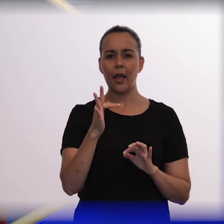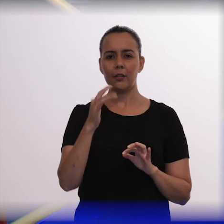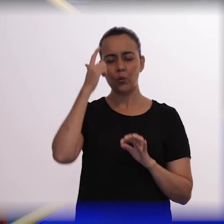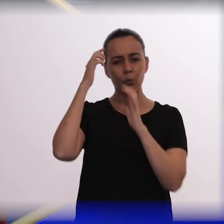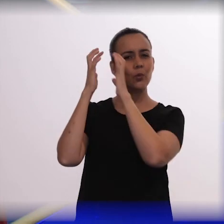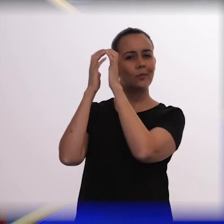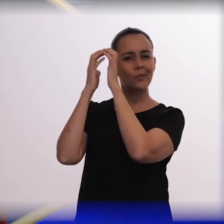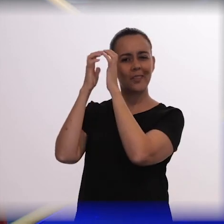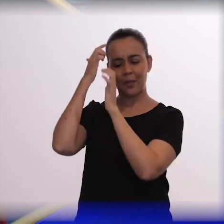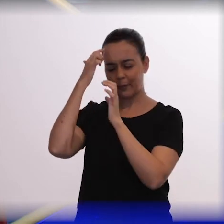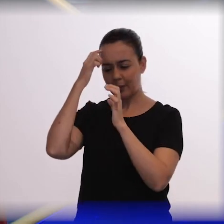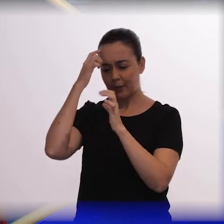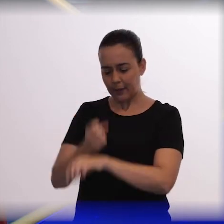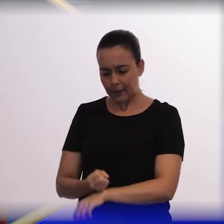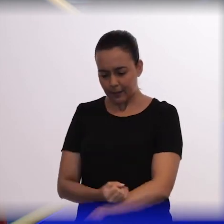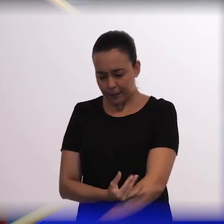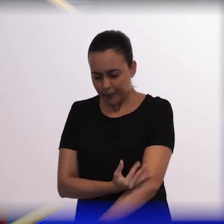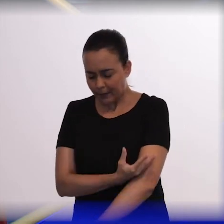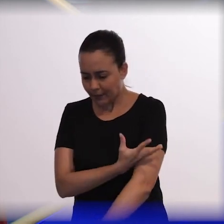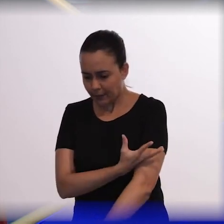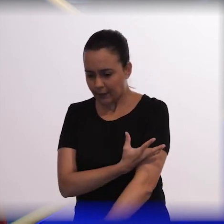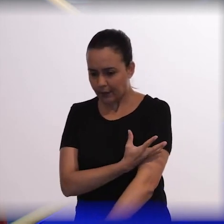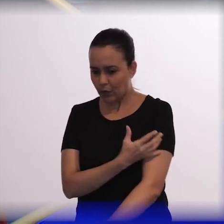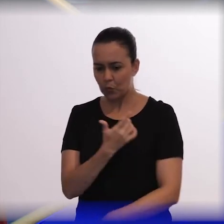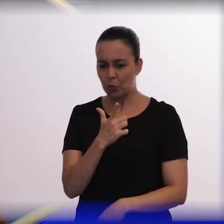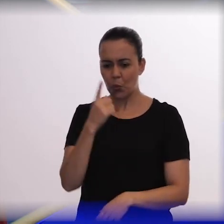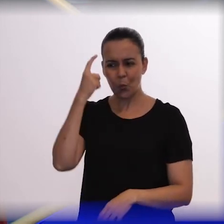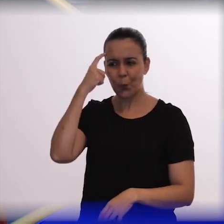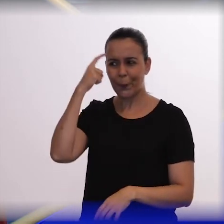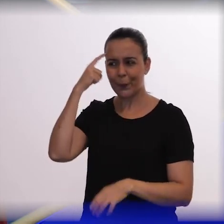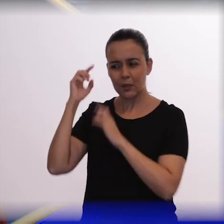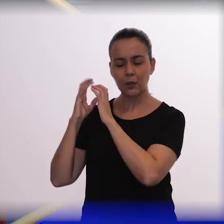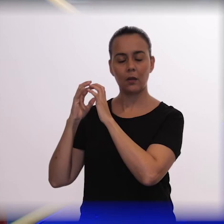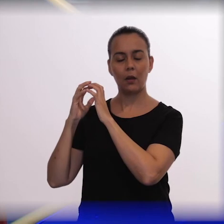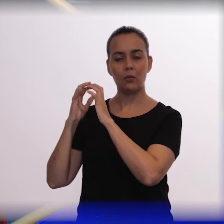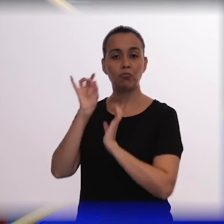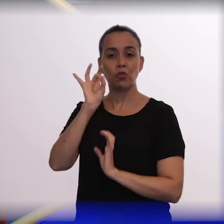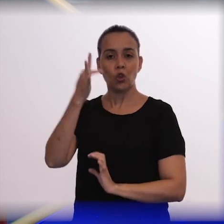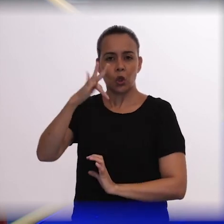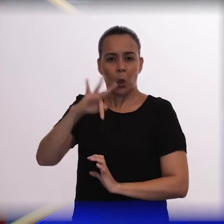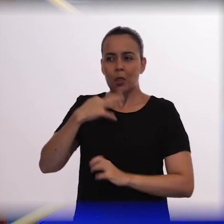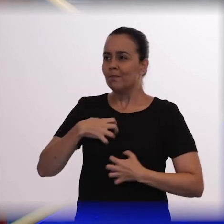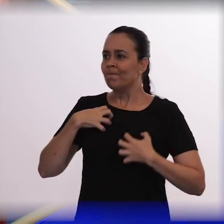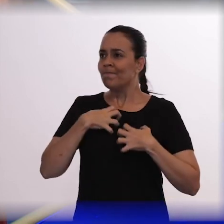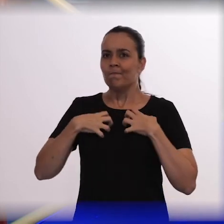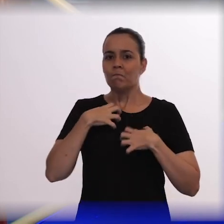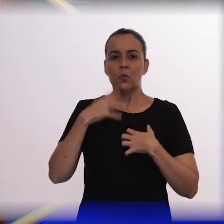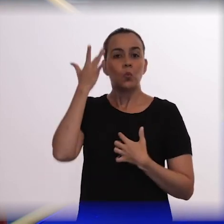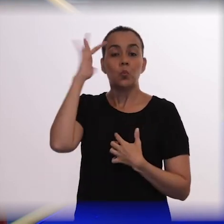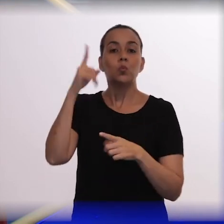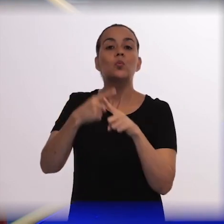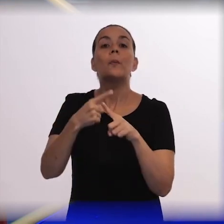É mais uma sensação, uma percepção. Ainda não tem um formato, não tem um contorno, não temos uma